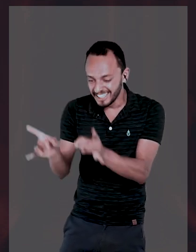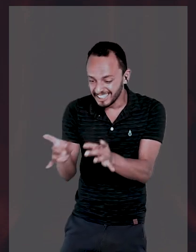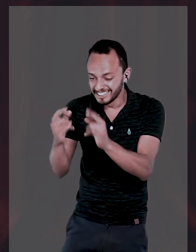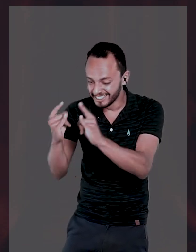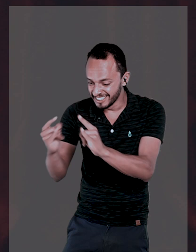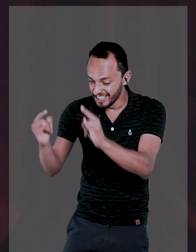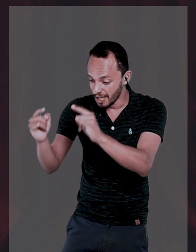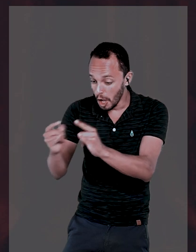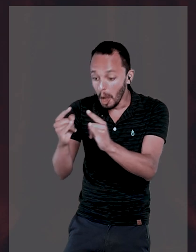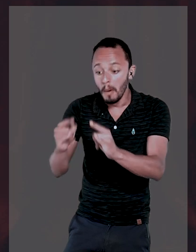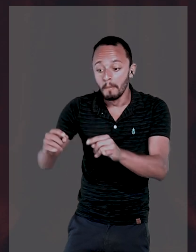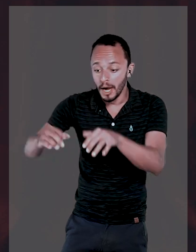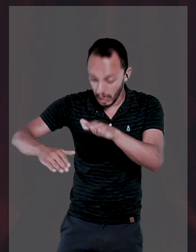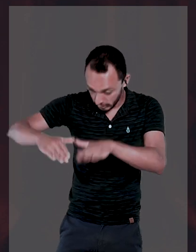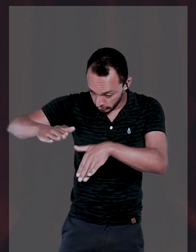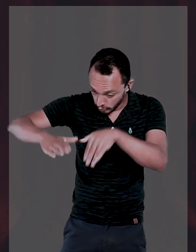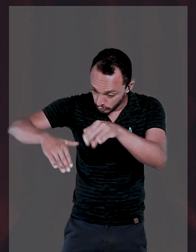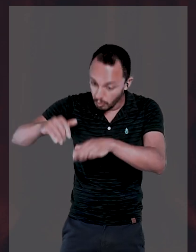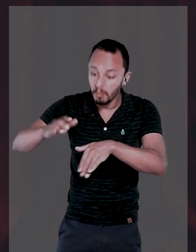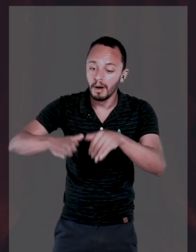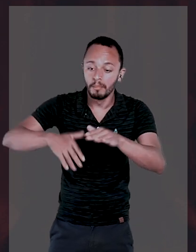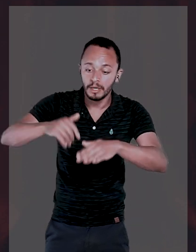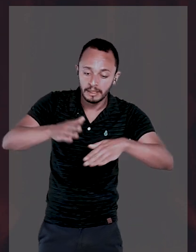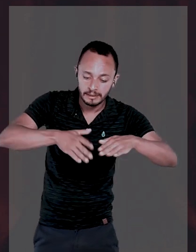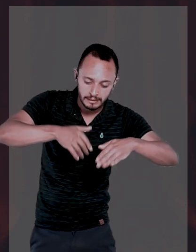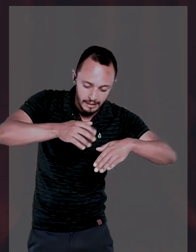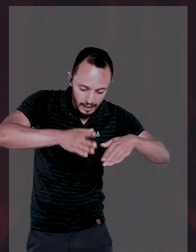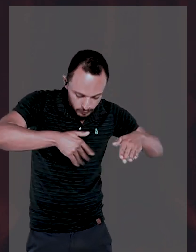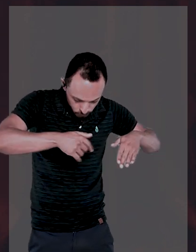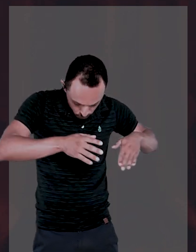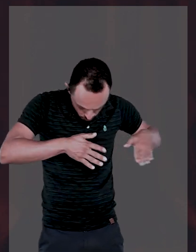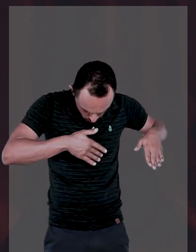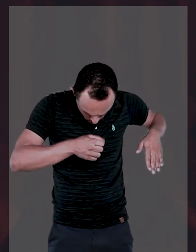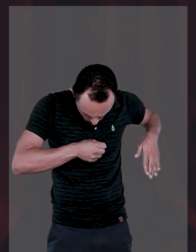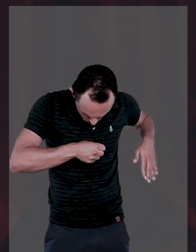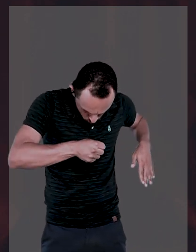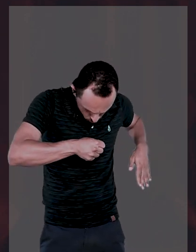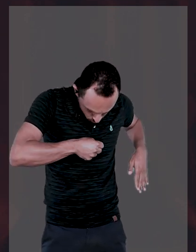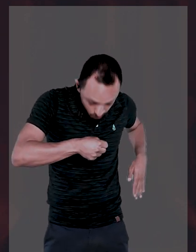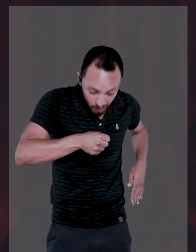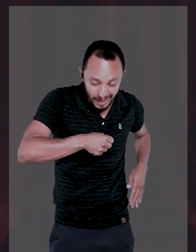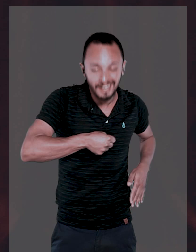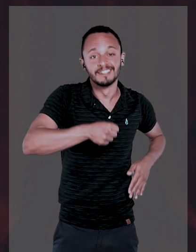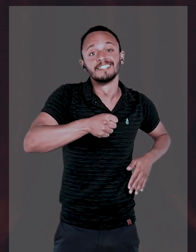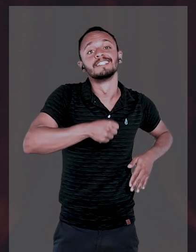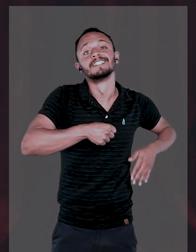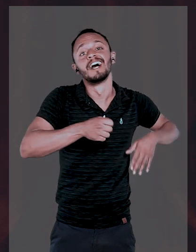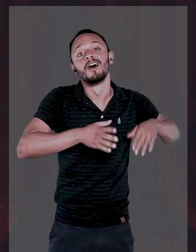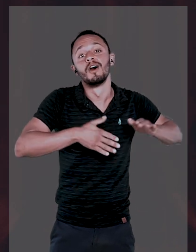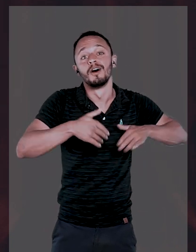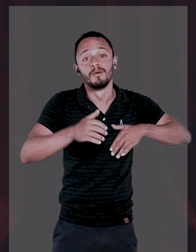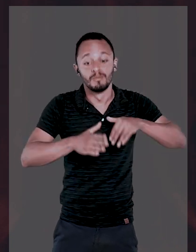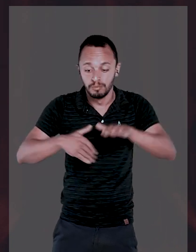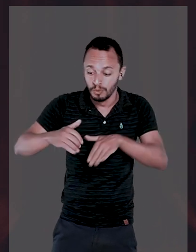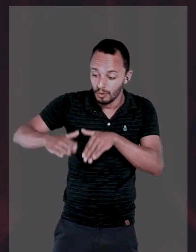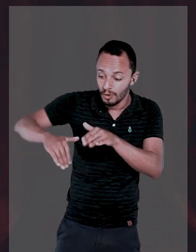Numa quitanda de Luanda bate uma banda do meu